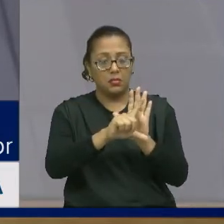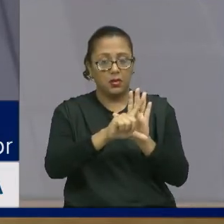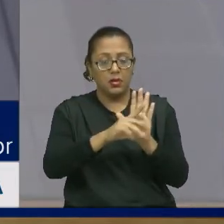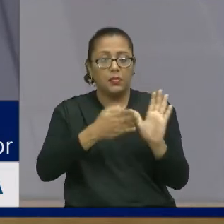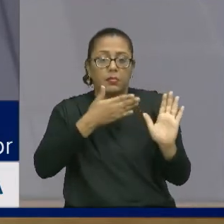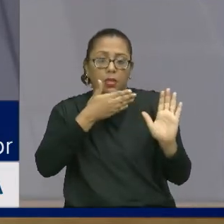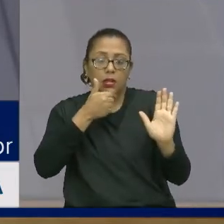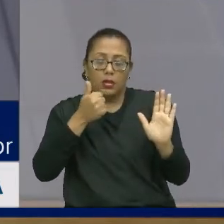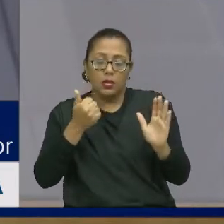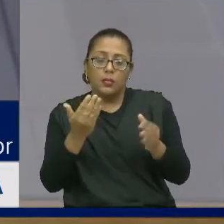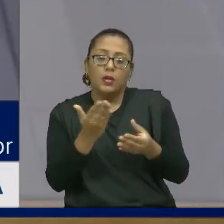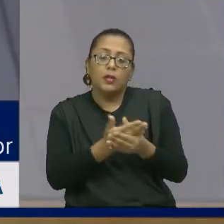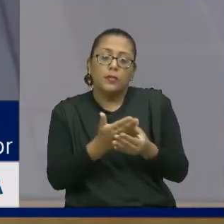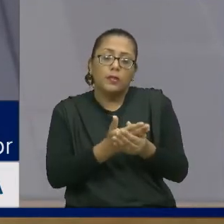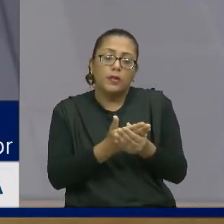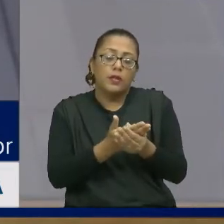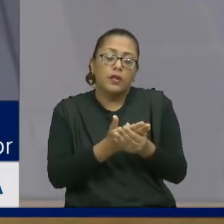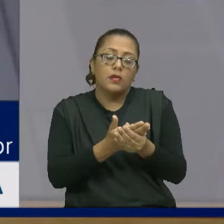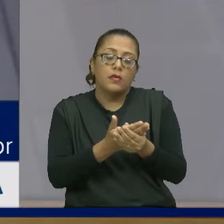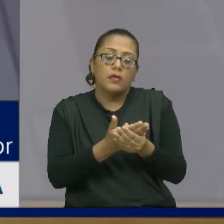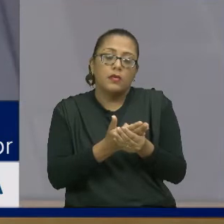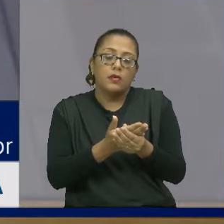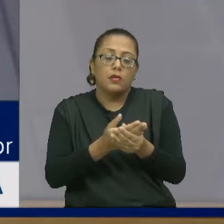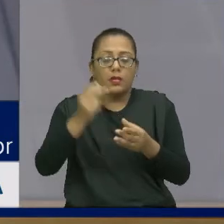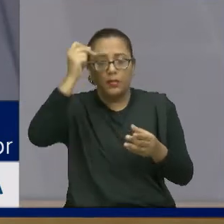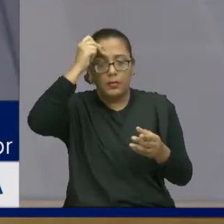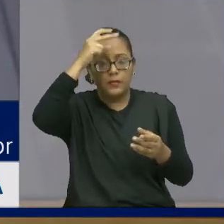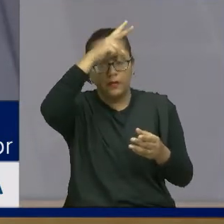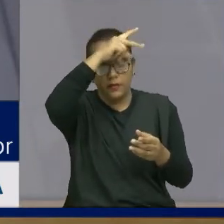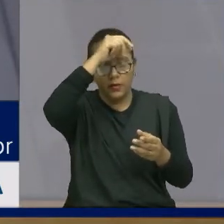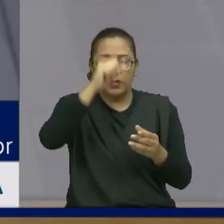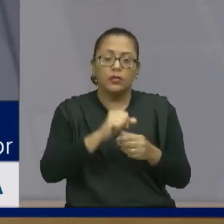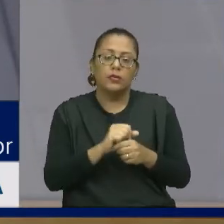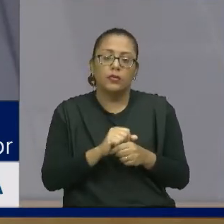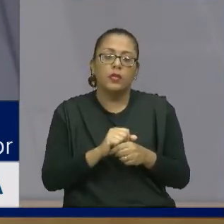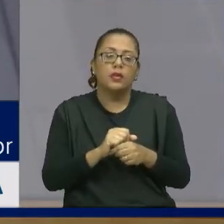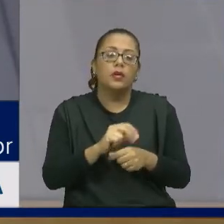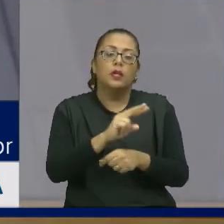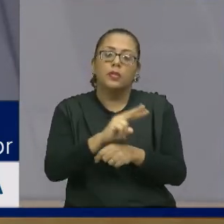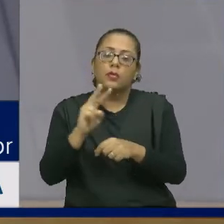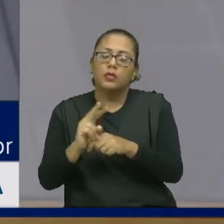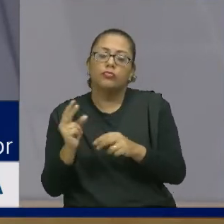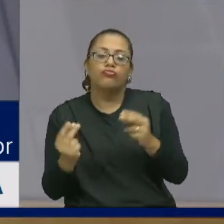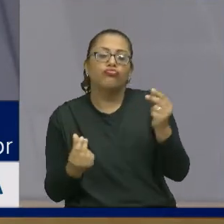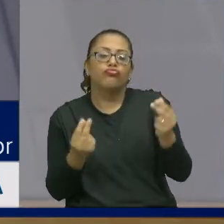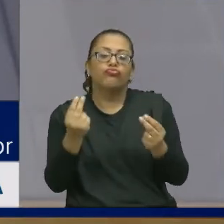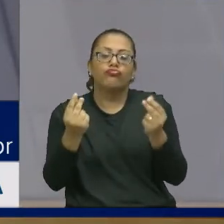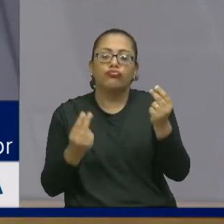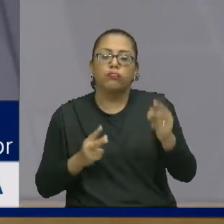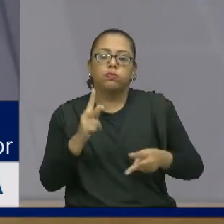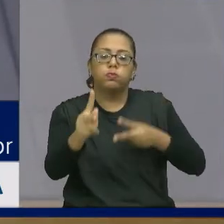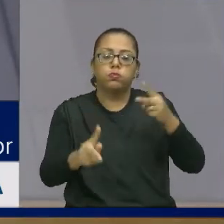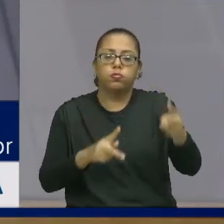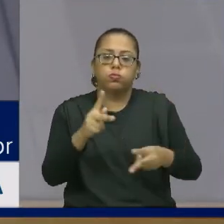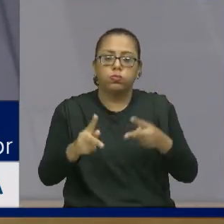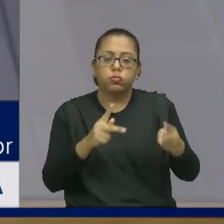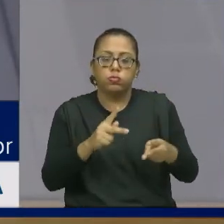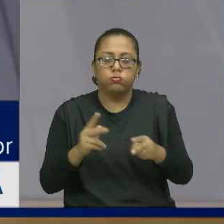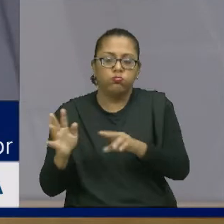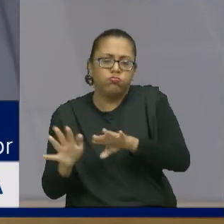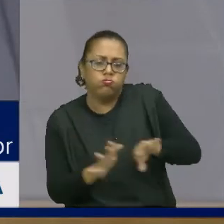para os processos da prefeitura, protegendo o erário público, contra erros e